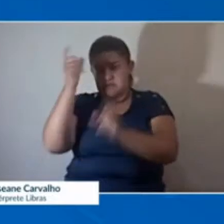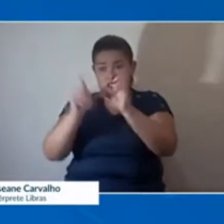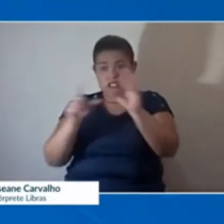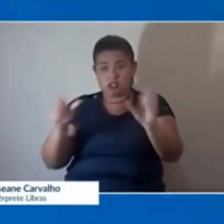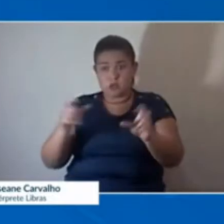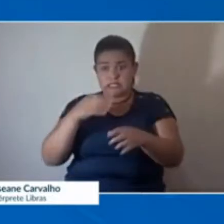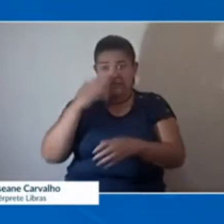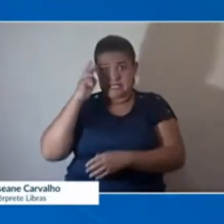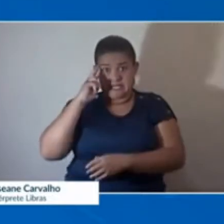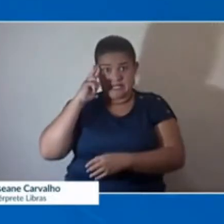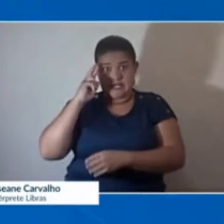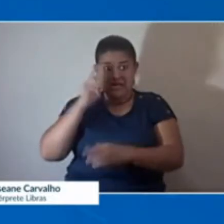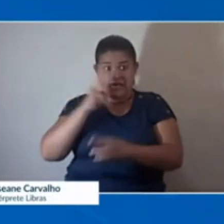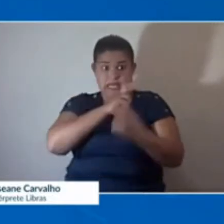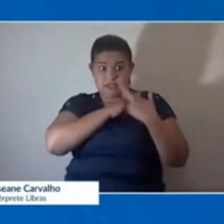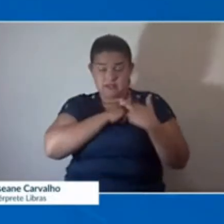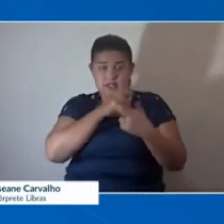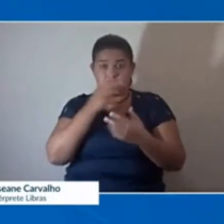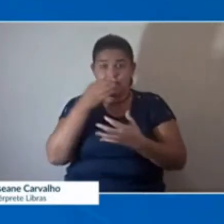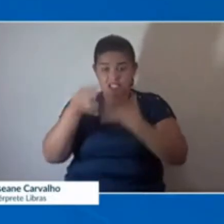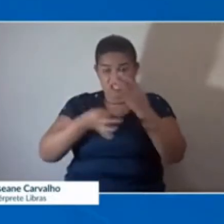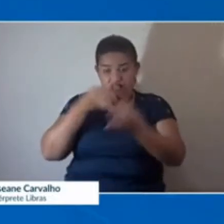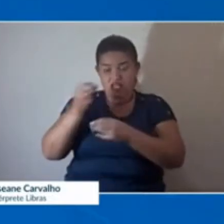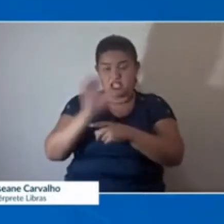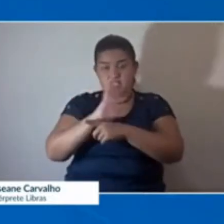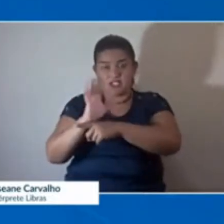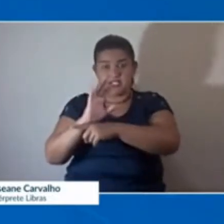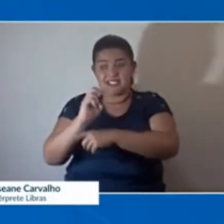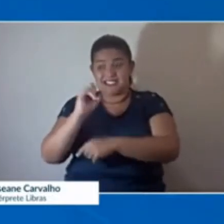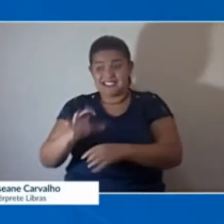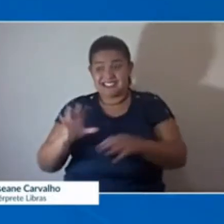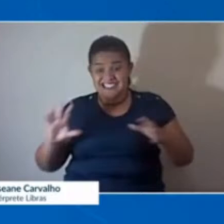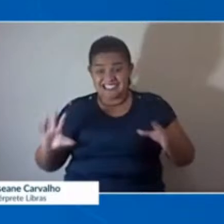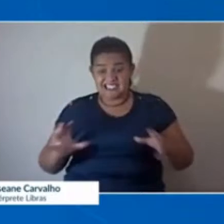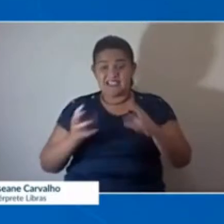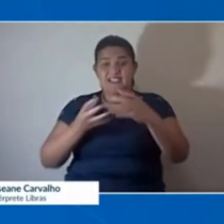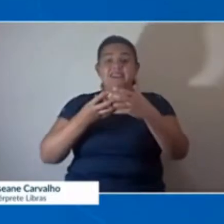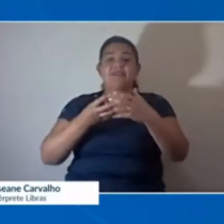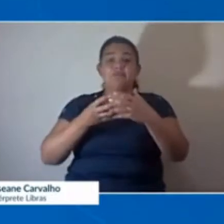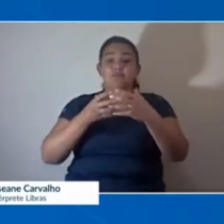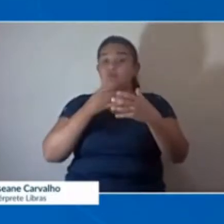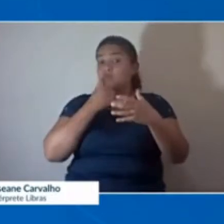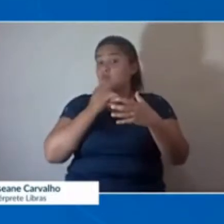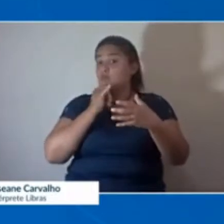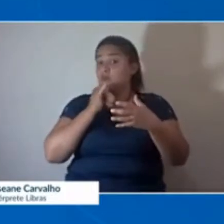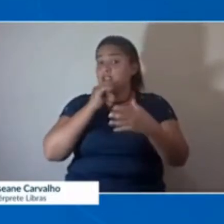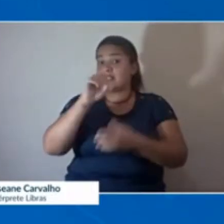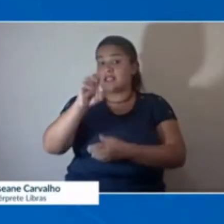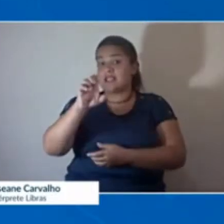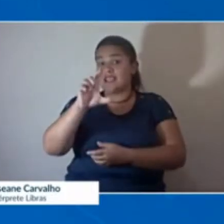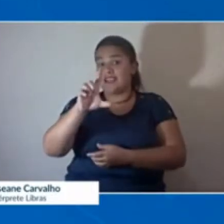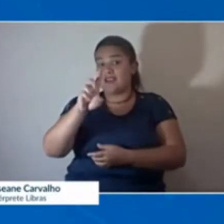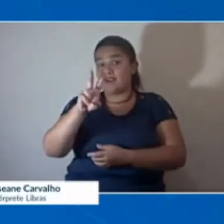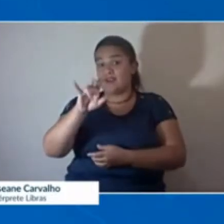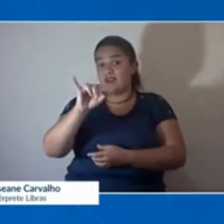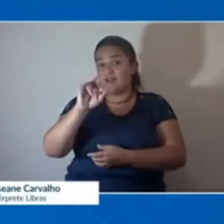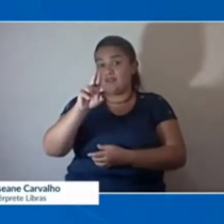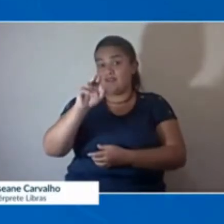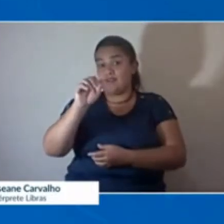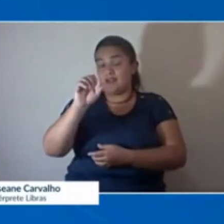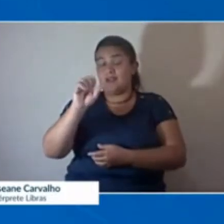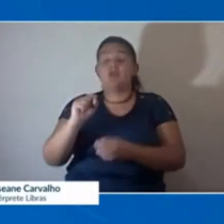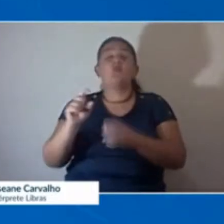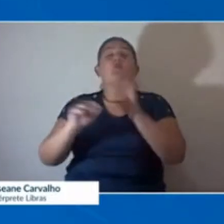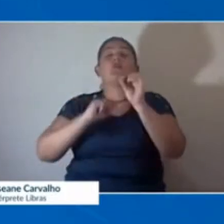muito homens, mas as críticas de cinema se juntaram no coletivo Elviras, por exemplo. E aí, então, o que que você tem?